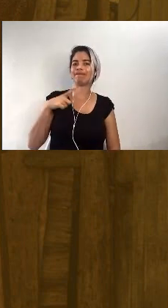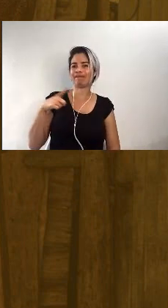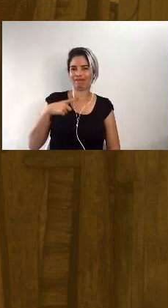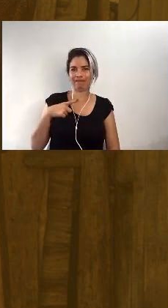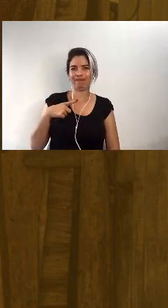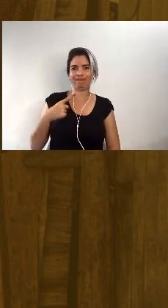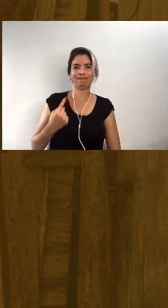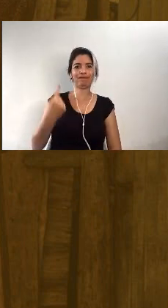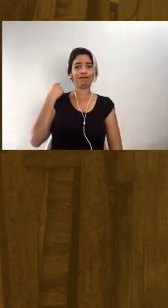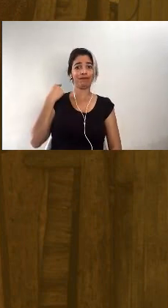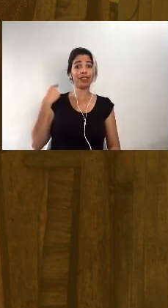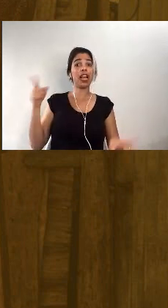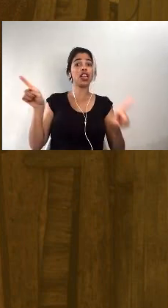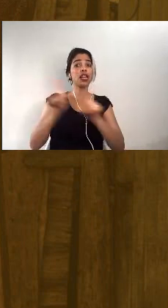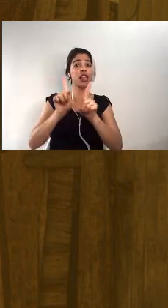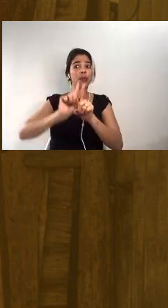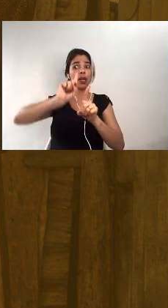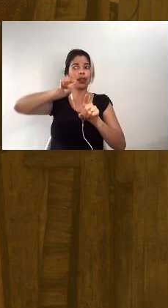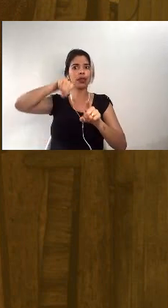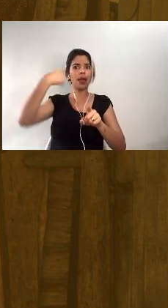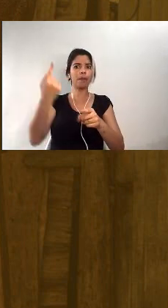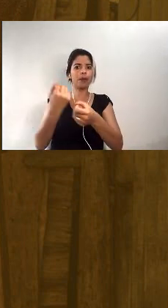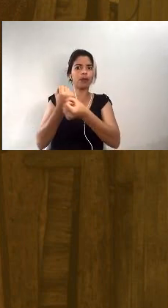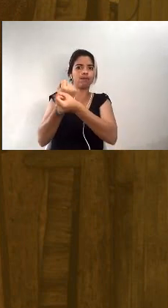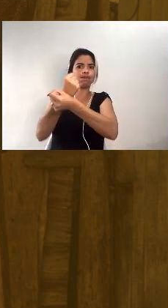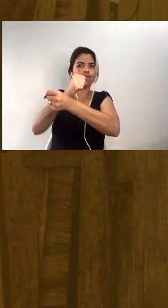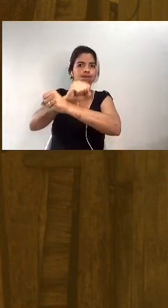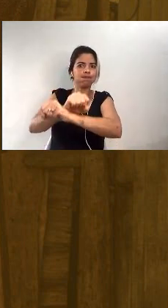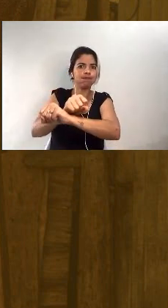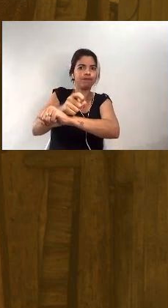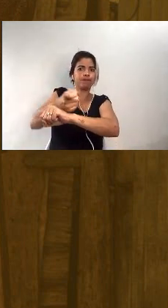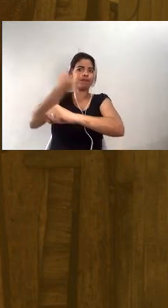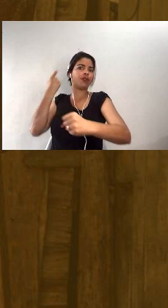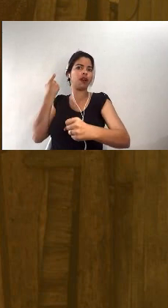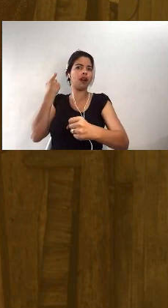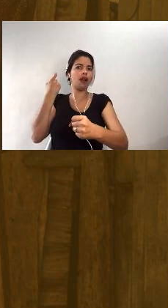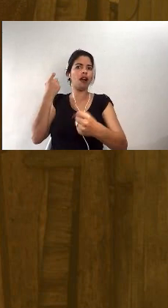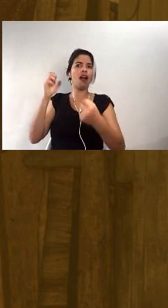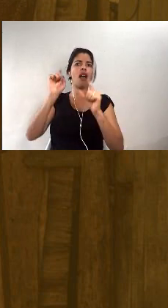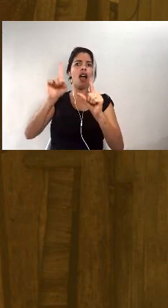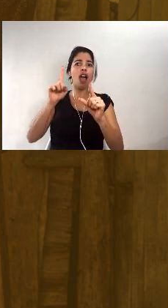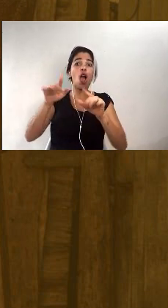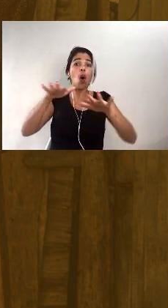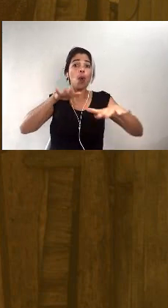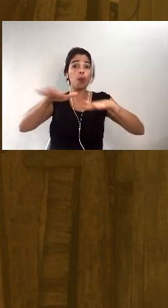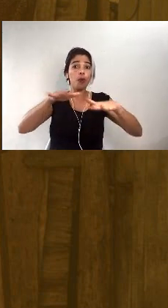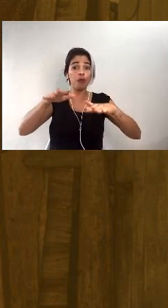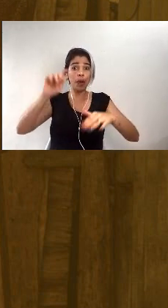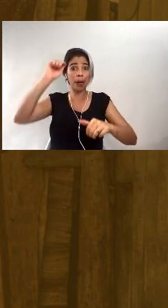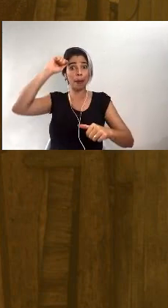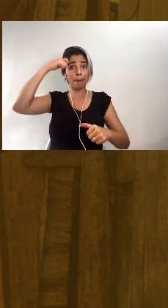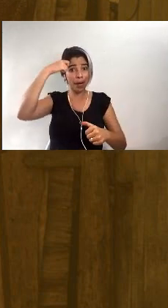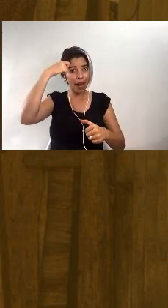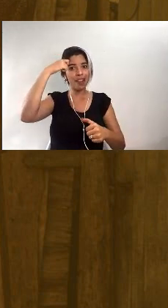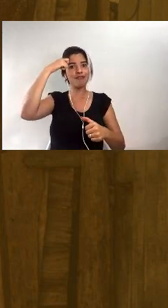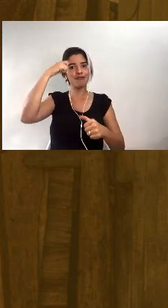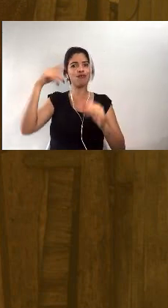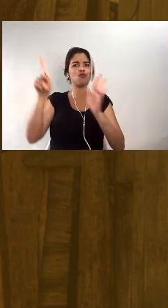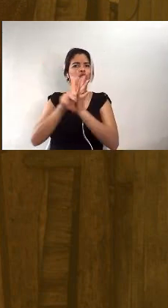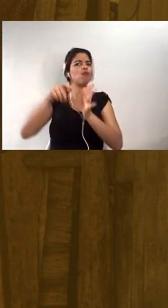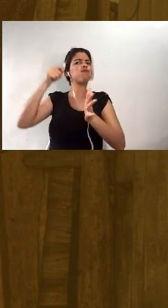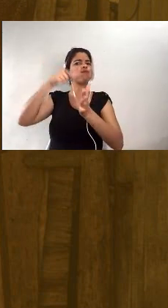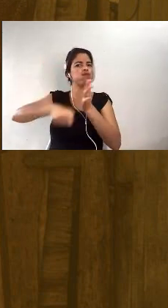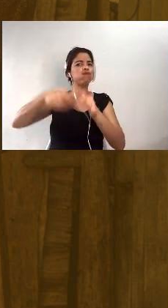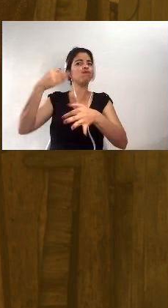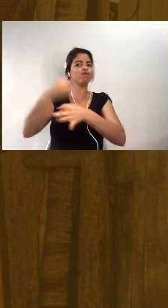e também, né, após a abolição da escravatura, esse vai ser o marco que eu vou colocar aqui, então o movimento negro, os movimentos de resistência foram